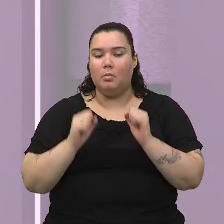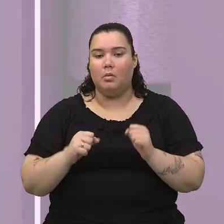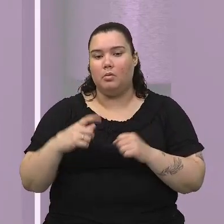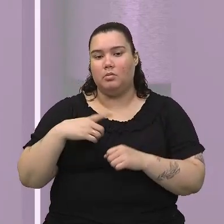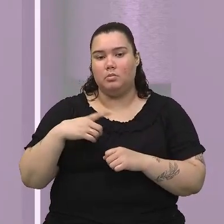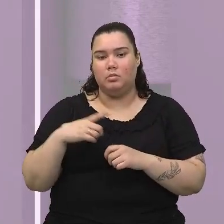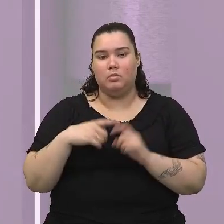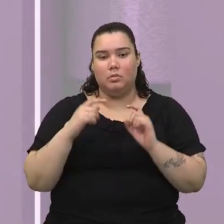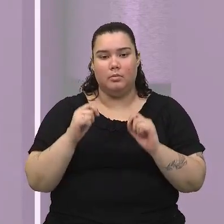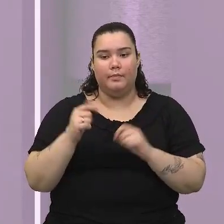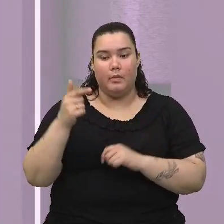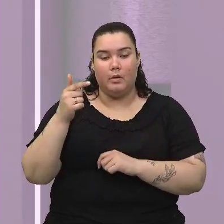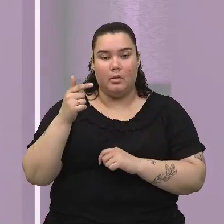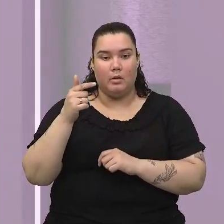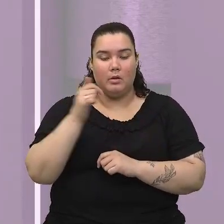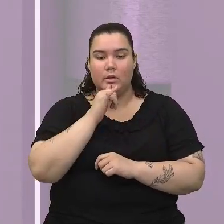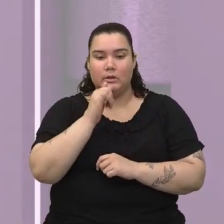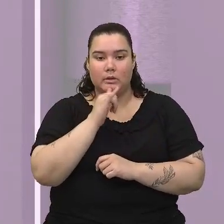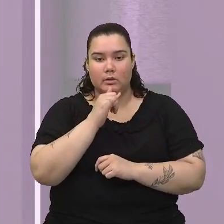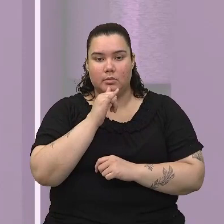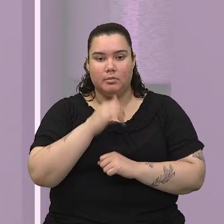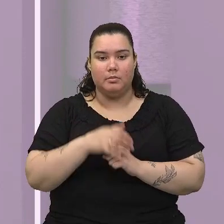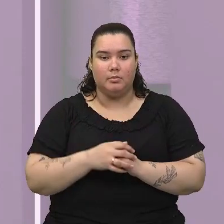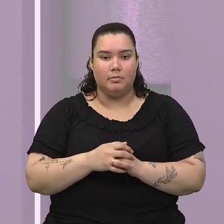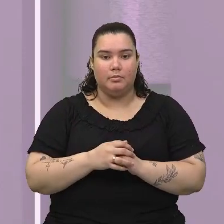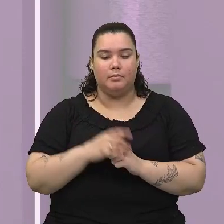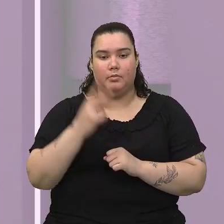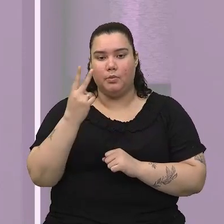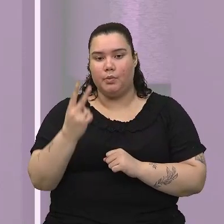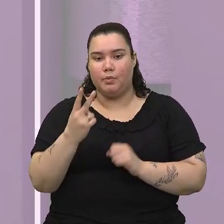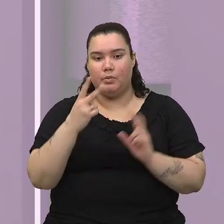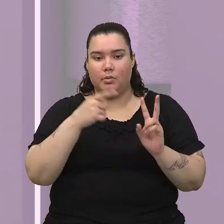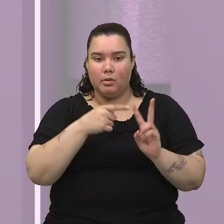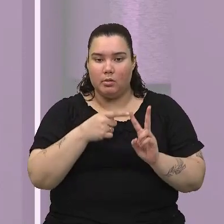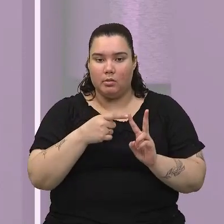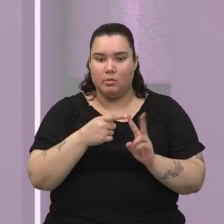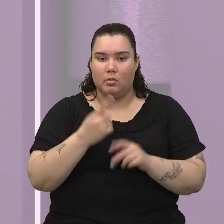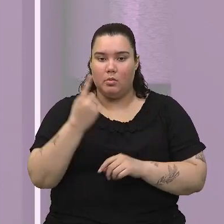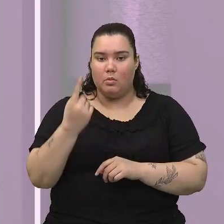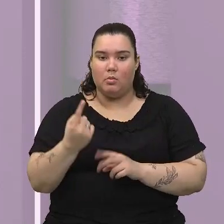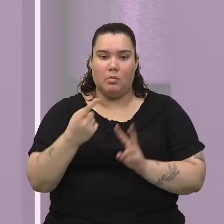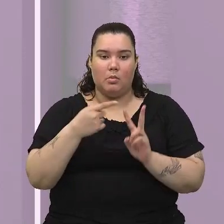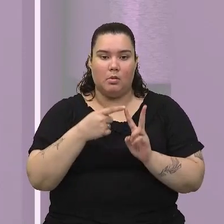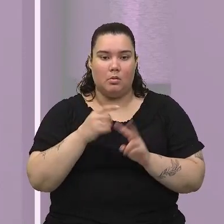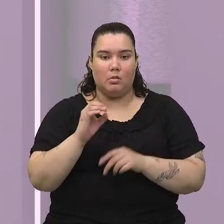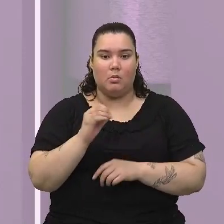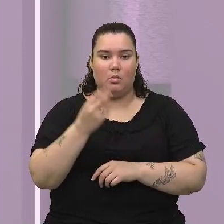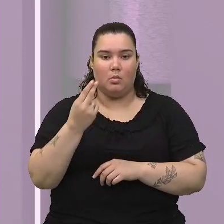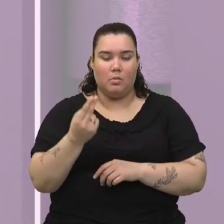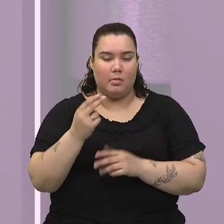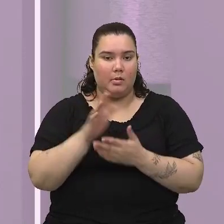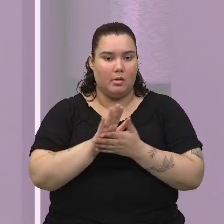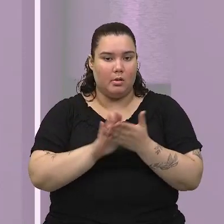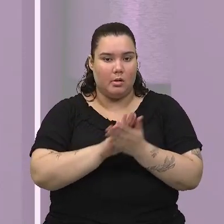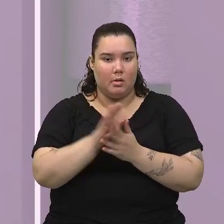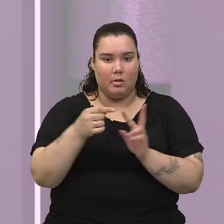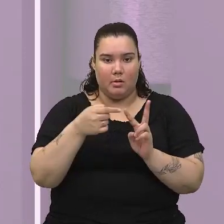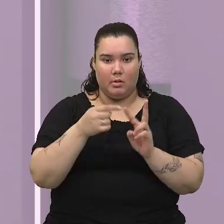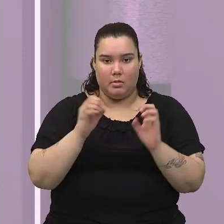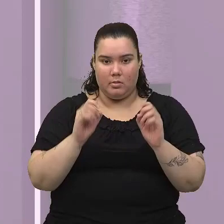ter, de segundo grau falando, ela poderia ter duas raízes, uma raiz ou até mesmo nenhuma, tá